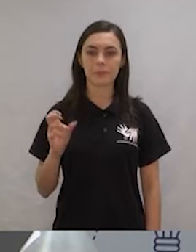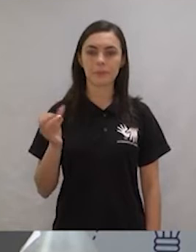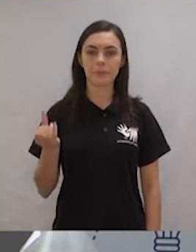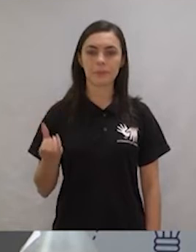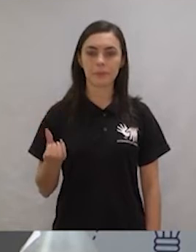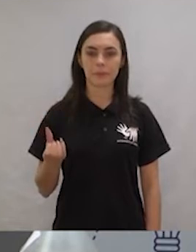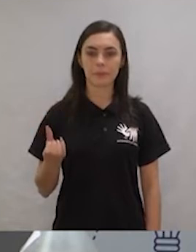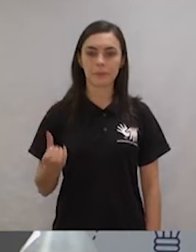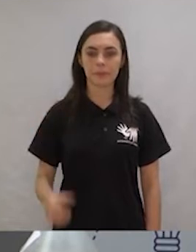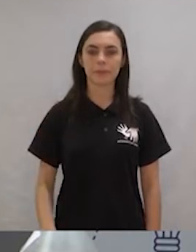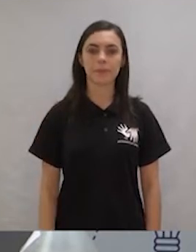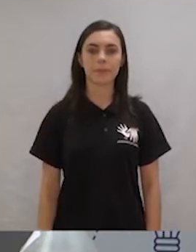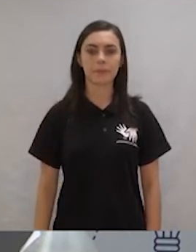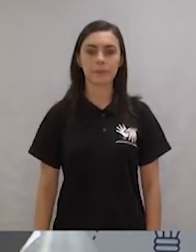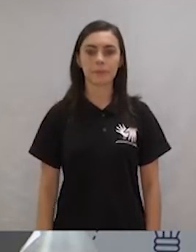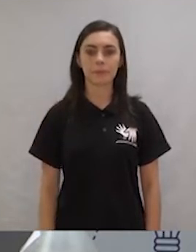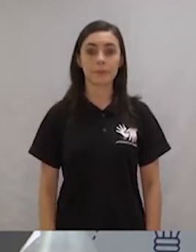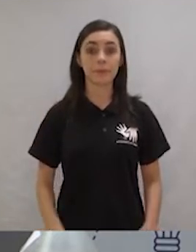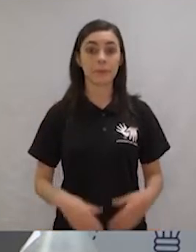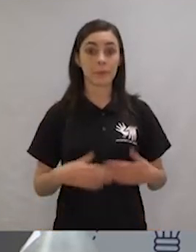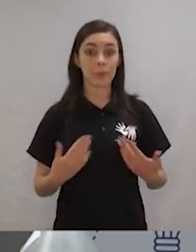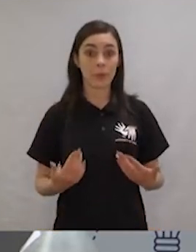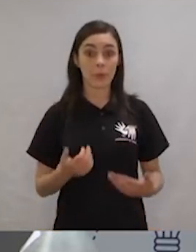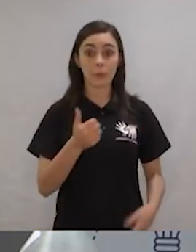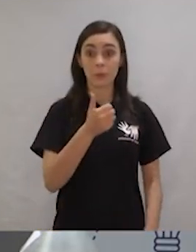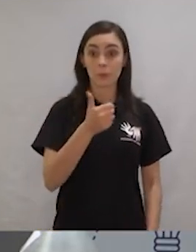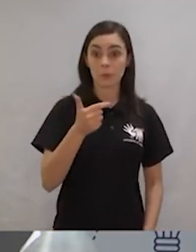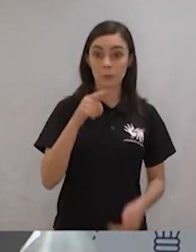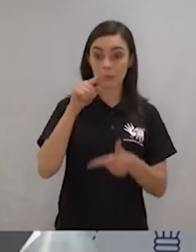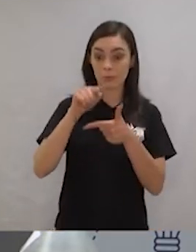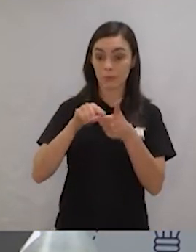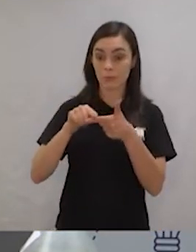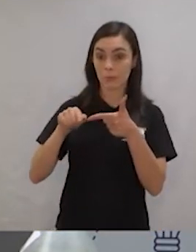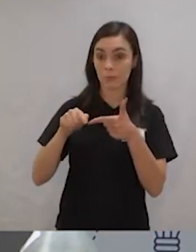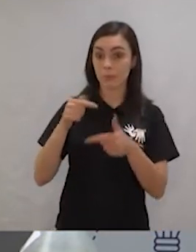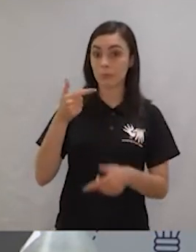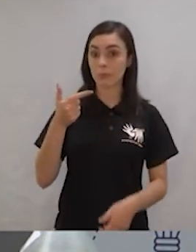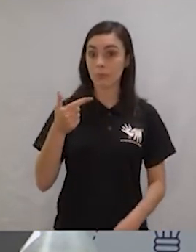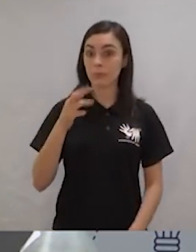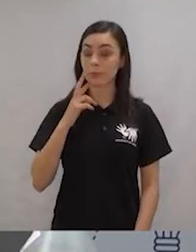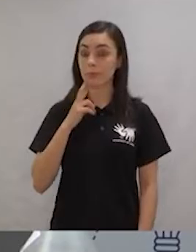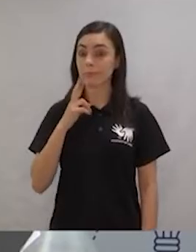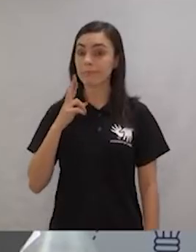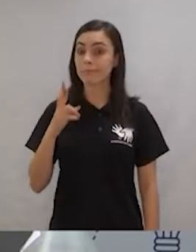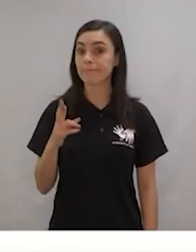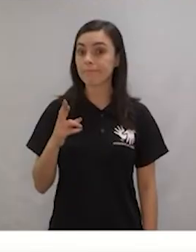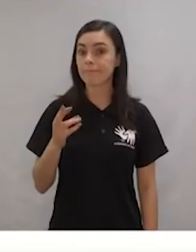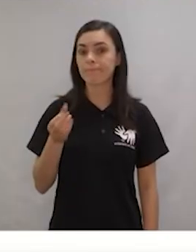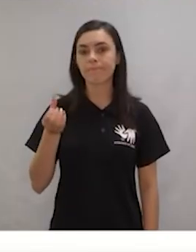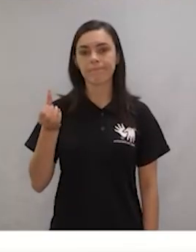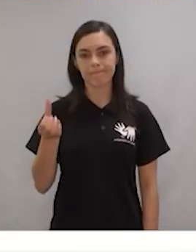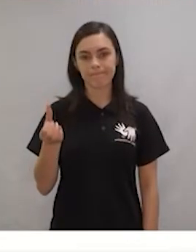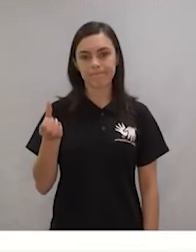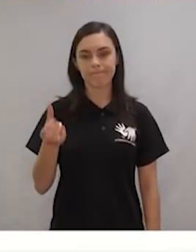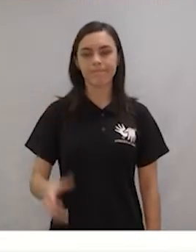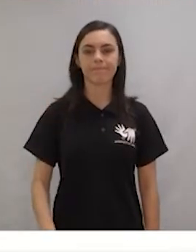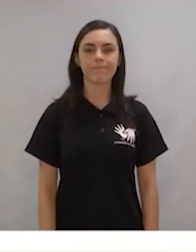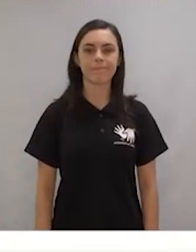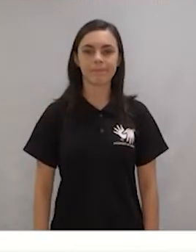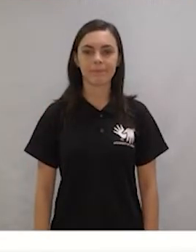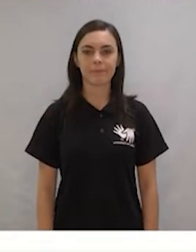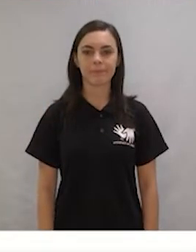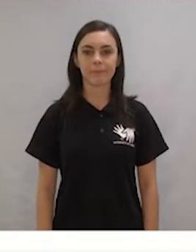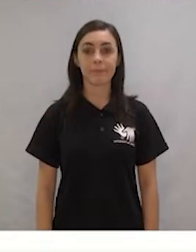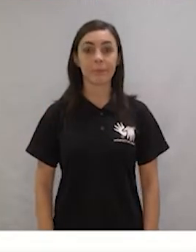4, 5, 6. Então, 12 divididos por 2 é igual a